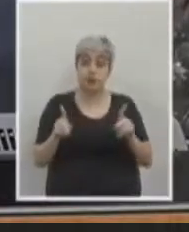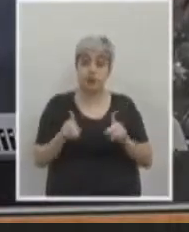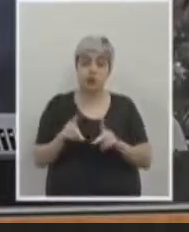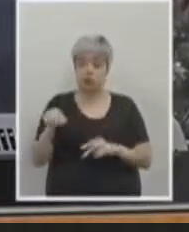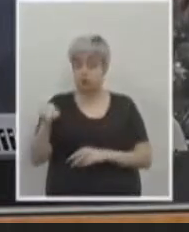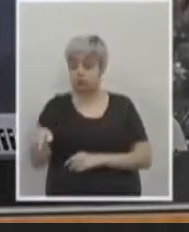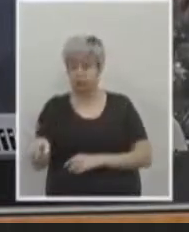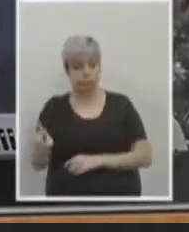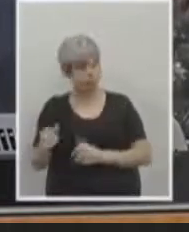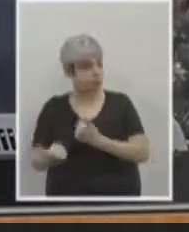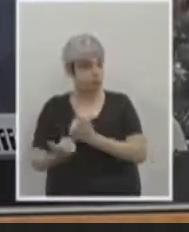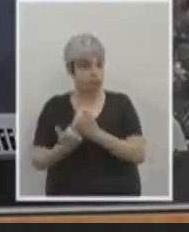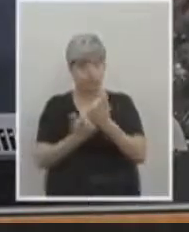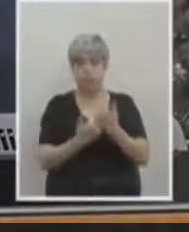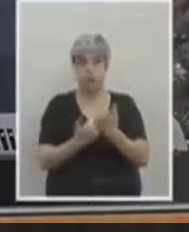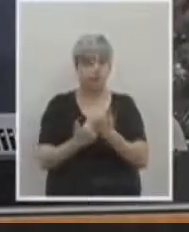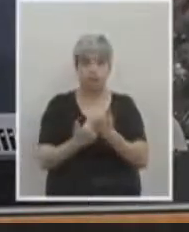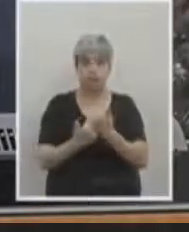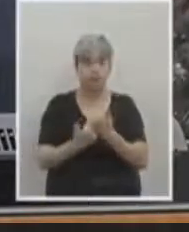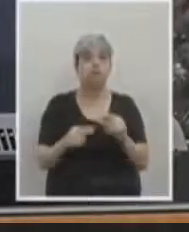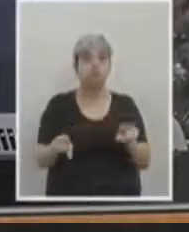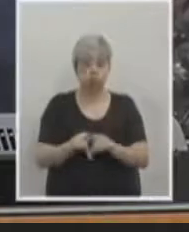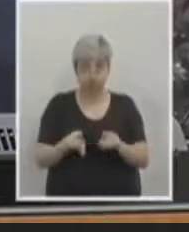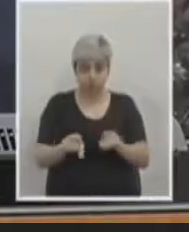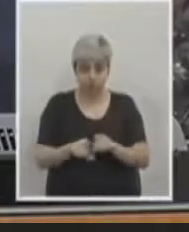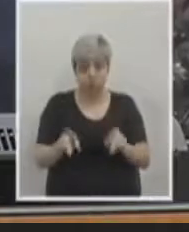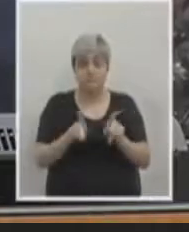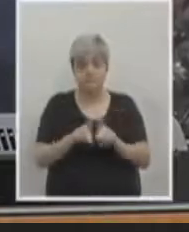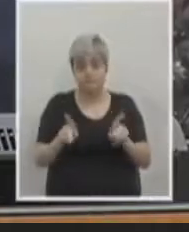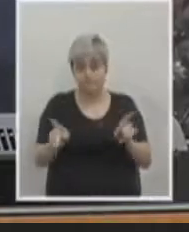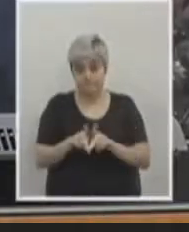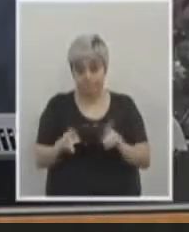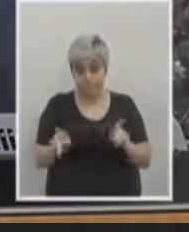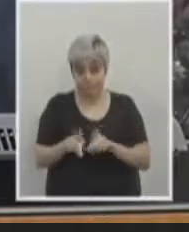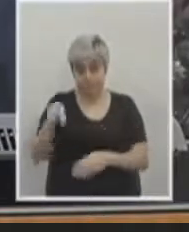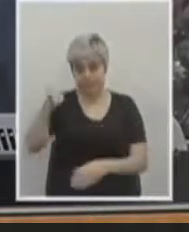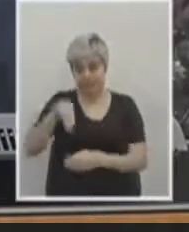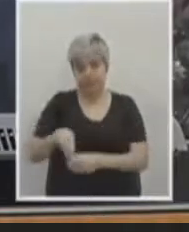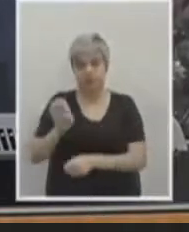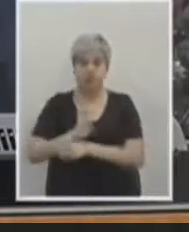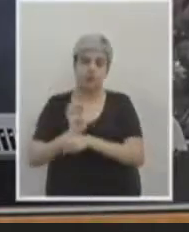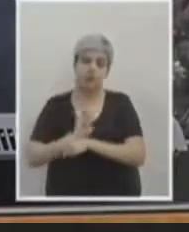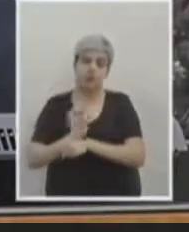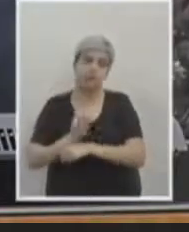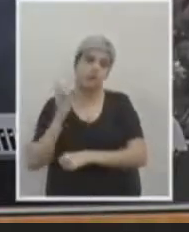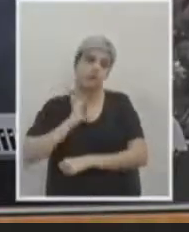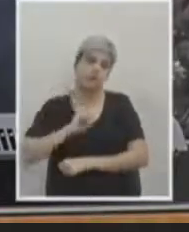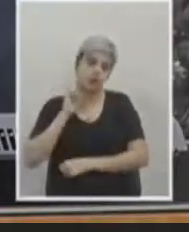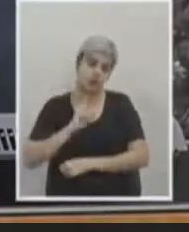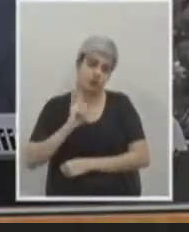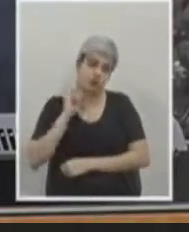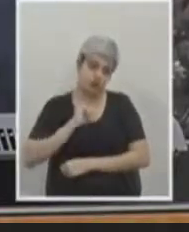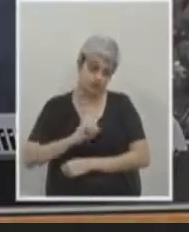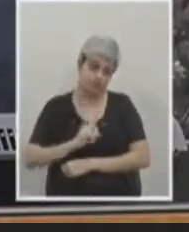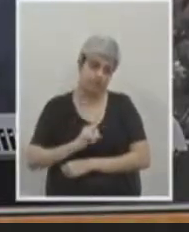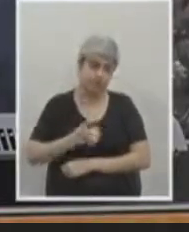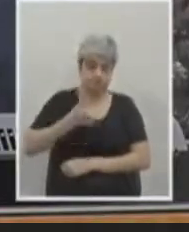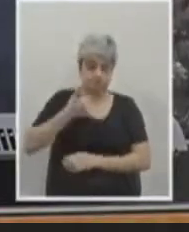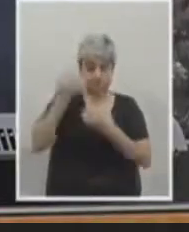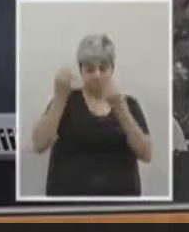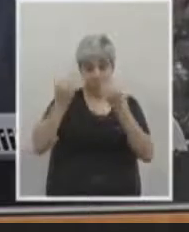apoio, atinge os professores designados do Estado de Minas Gerais. Esse é o primeiro ponto que eu queria colocar